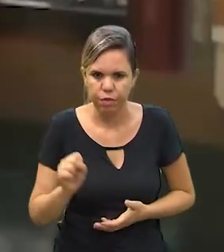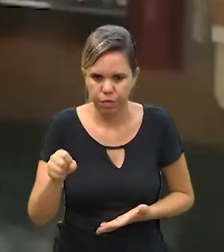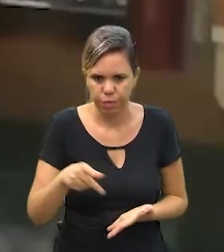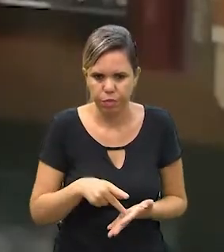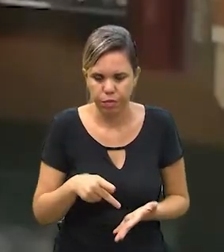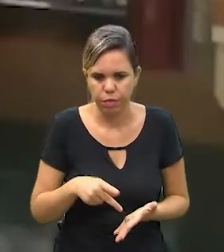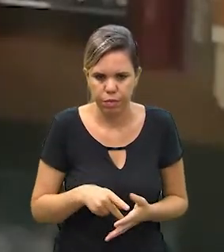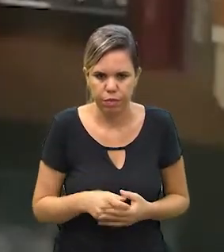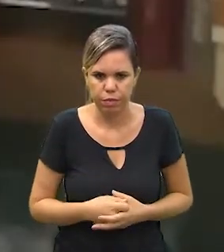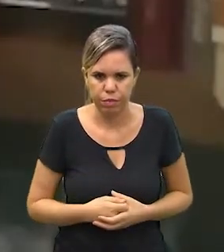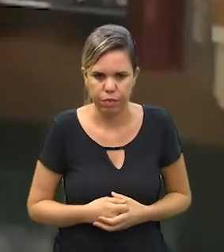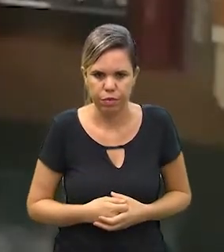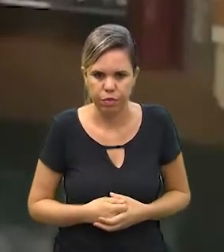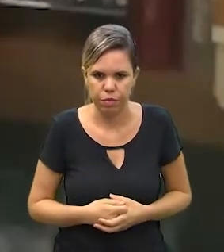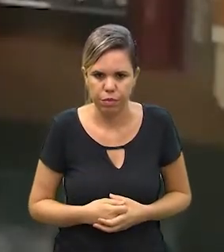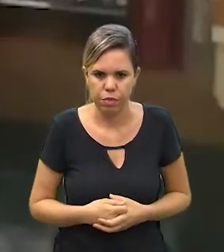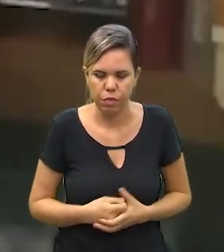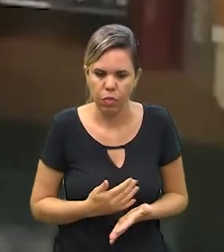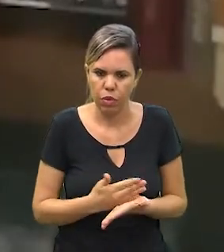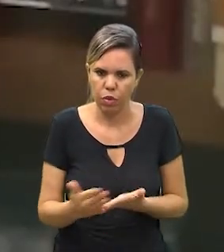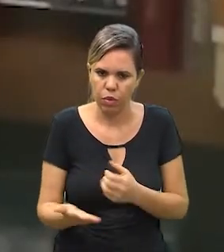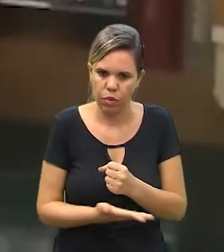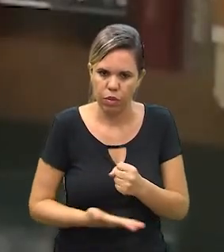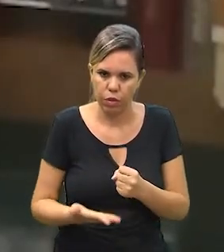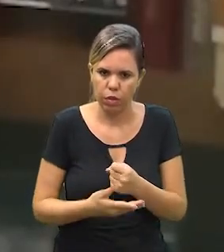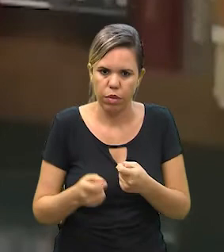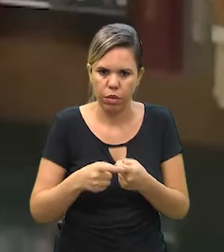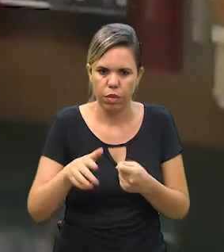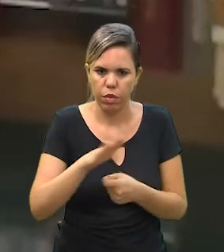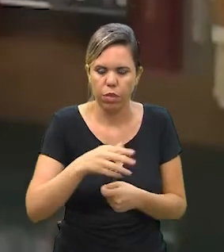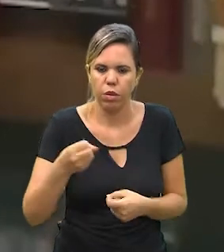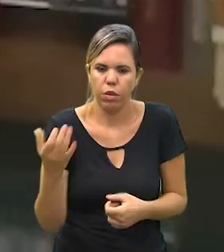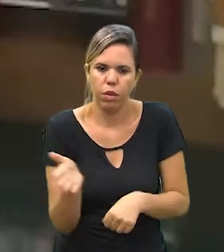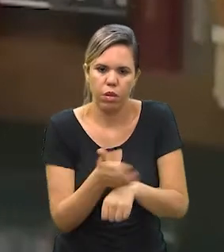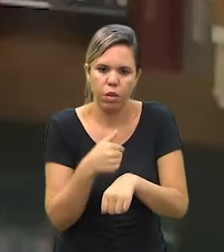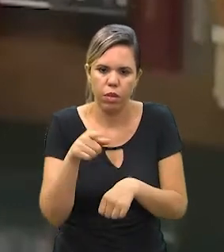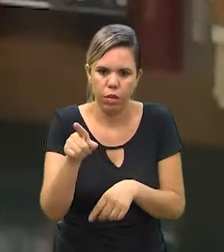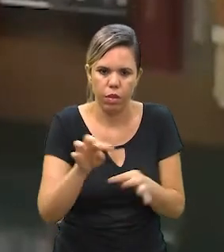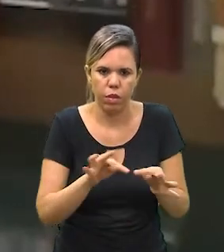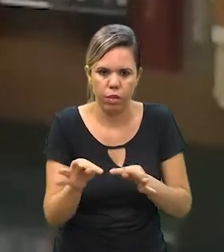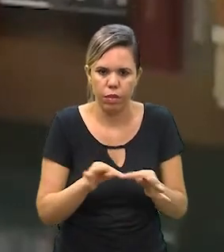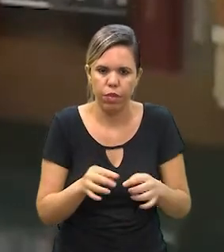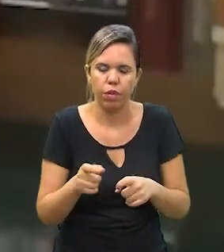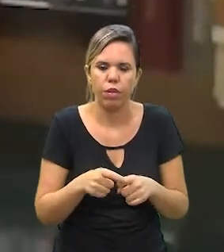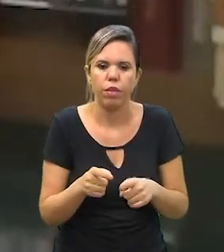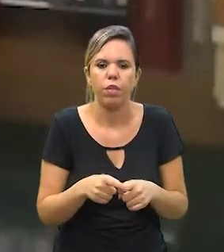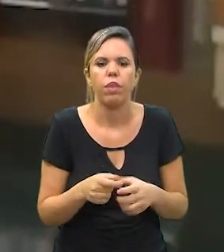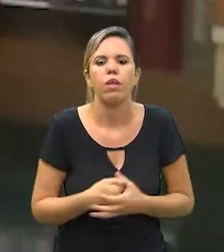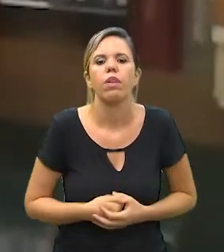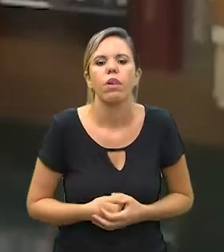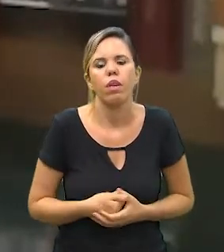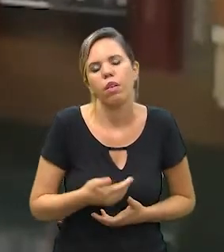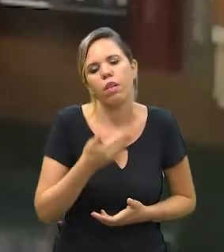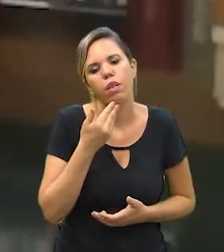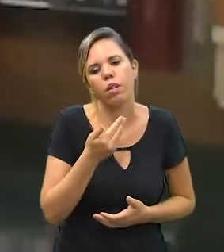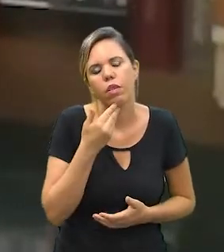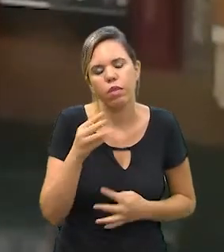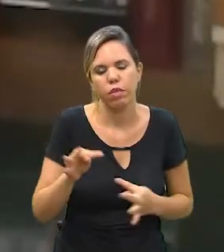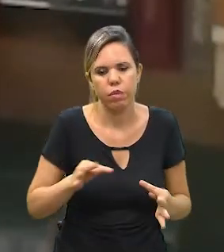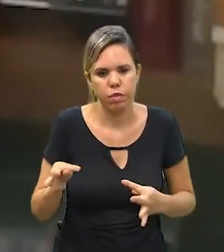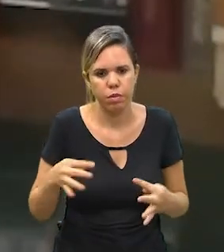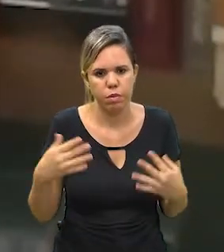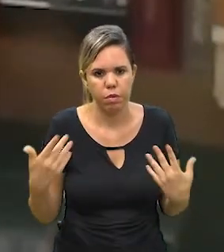dúvida. Como o princípio básico na medicina, né, quanto mais cedo você fizer o diagnóstico, mais fácil é o